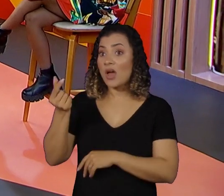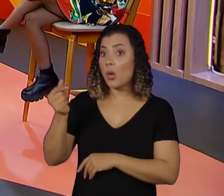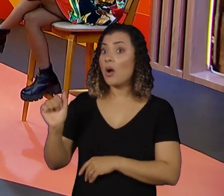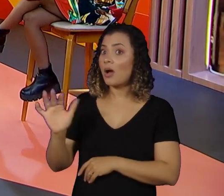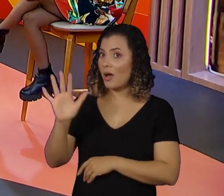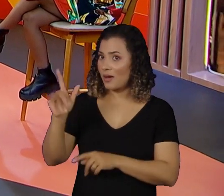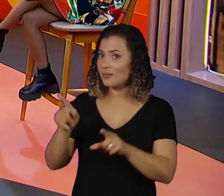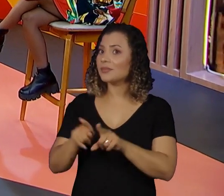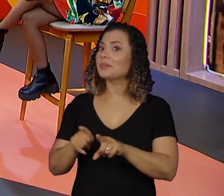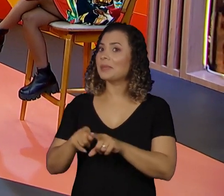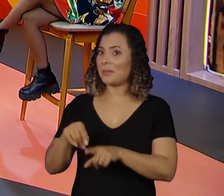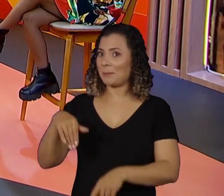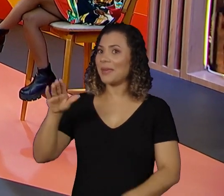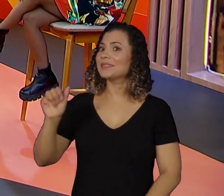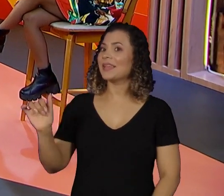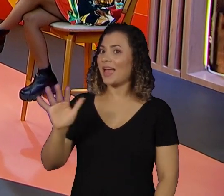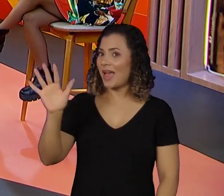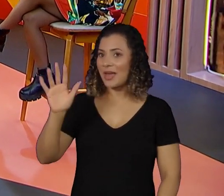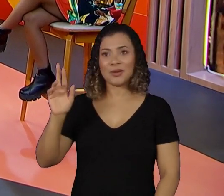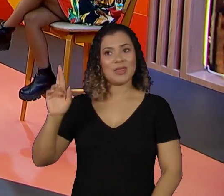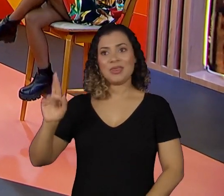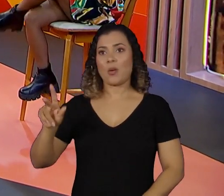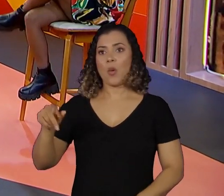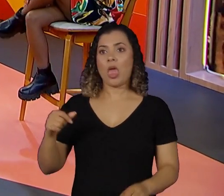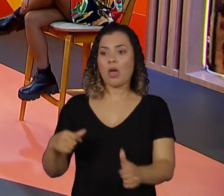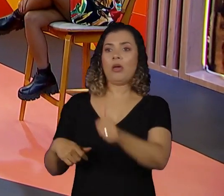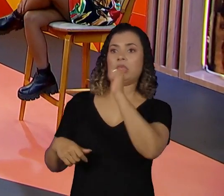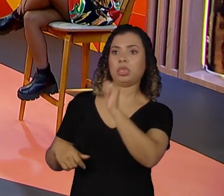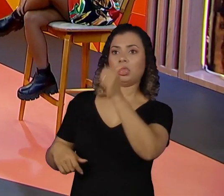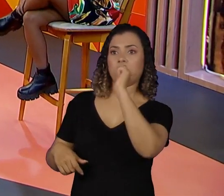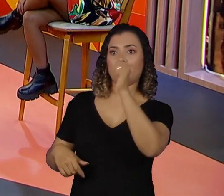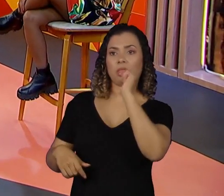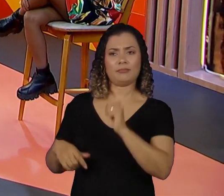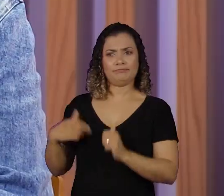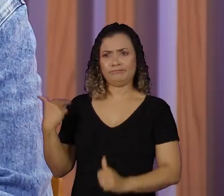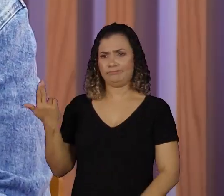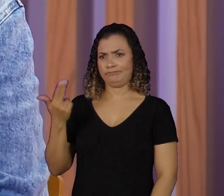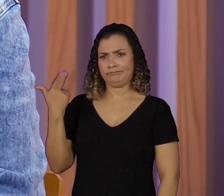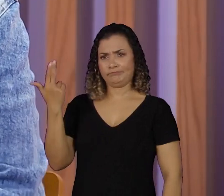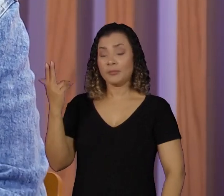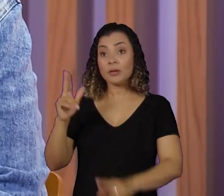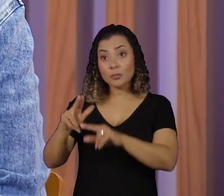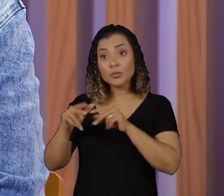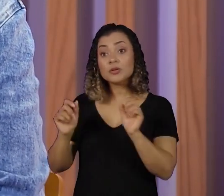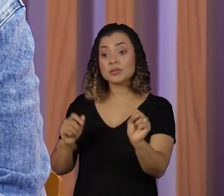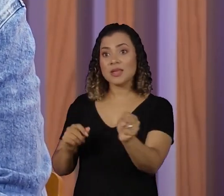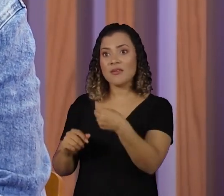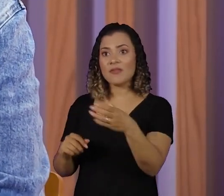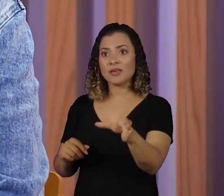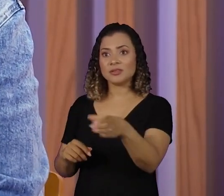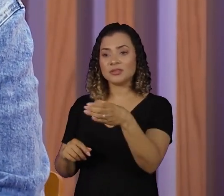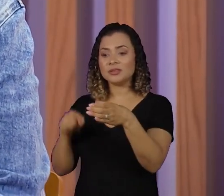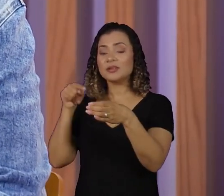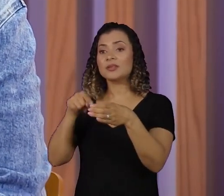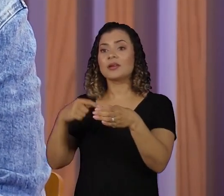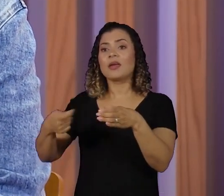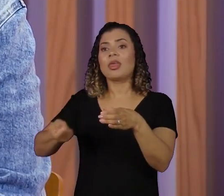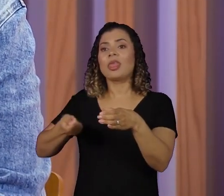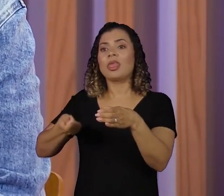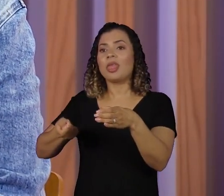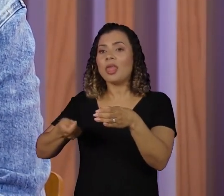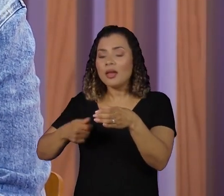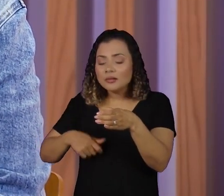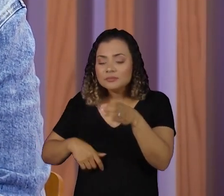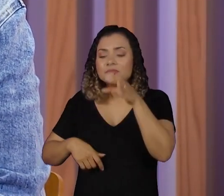acesso, ela se torna uma coisa que cria uma outra relação. Quando eu falo que a cerveja é a bebida da moderação, é